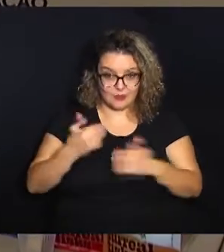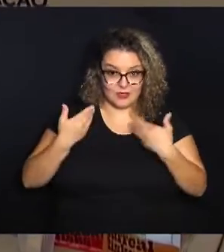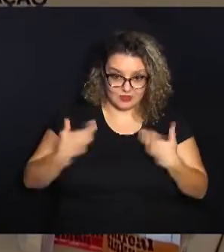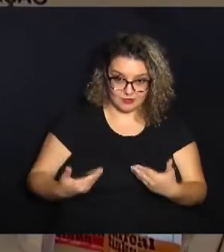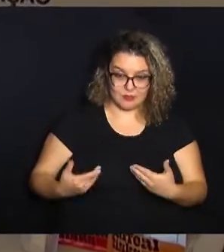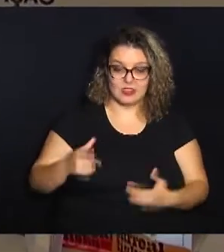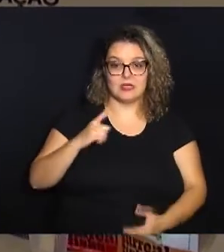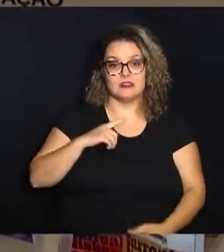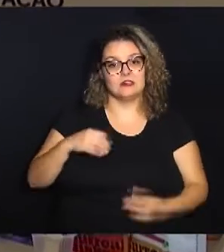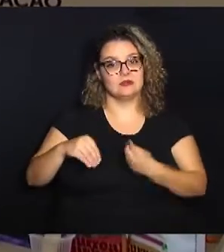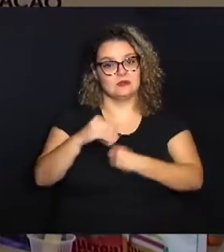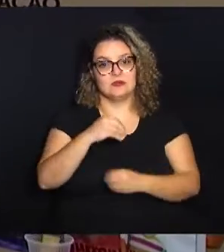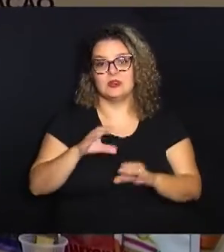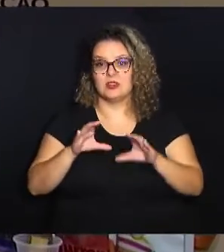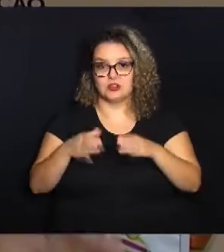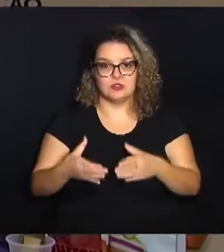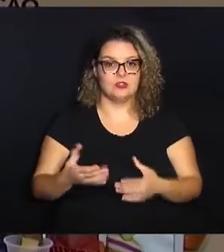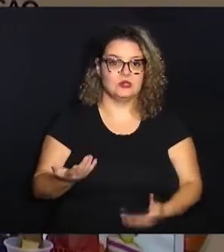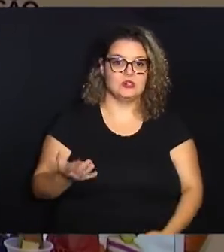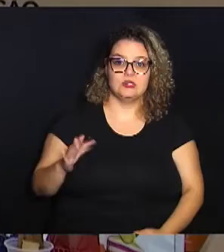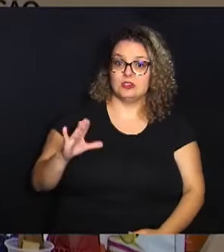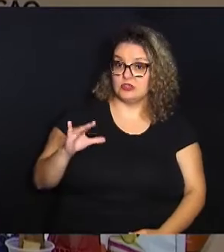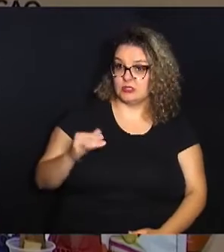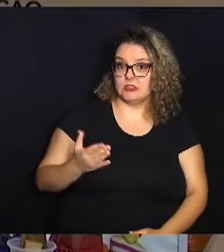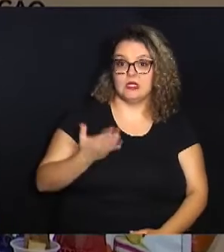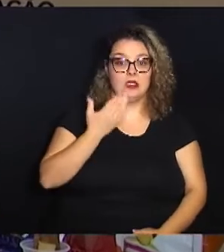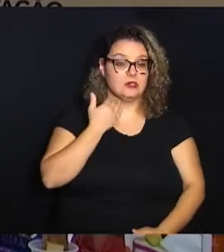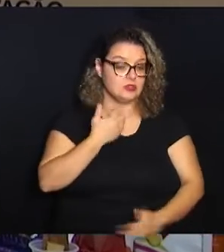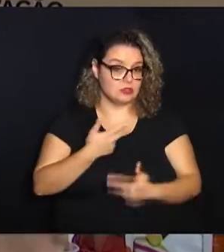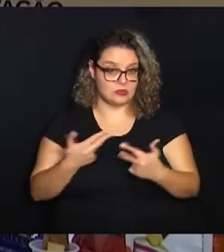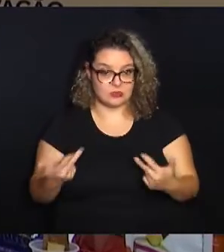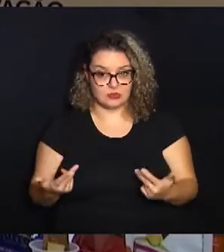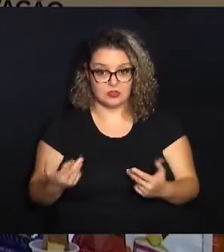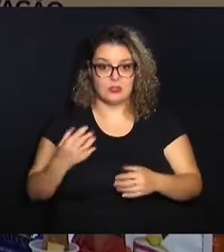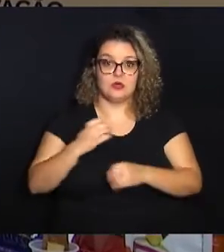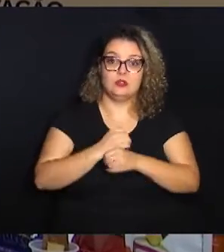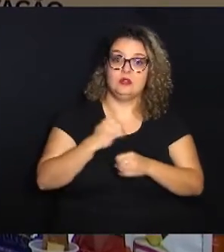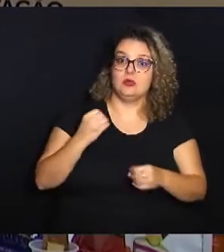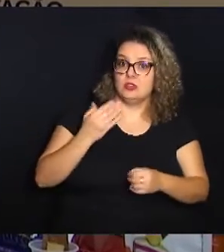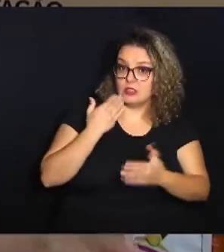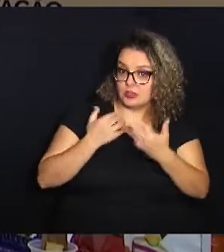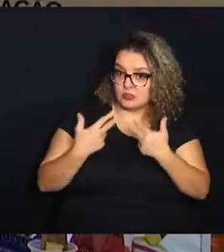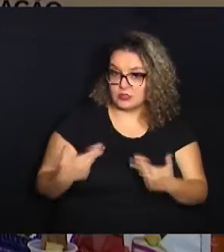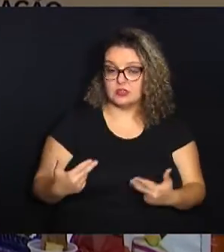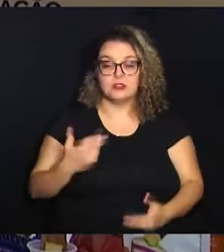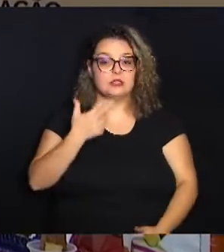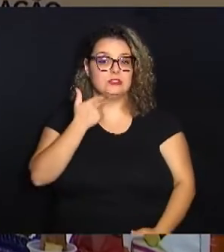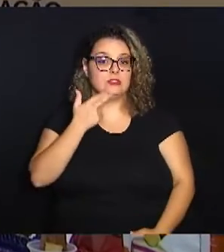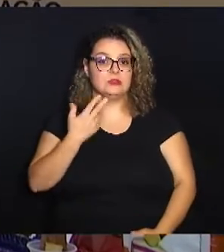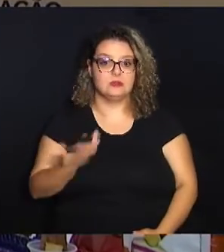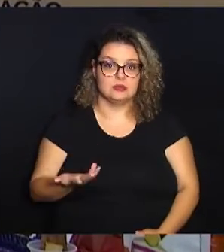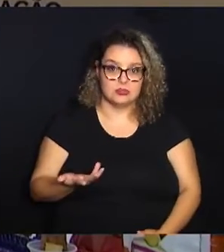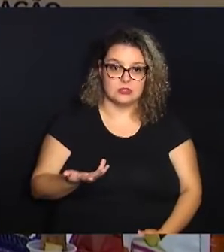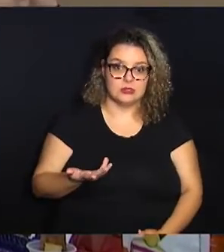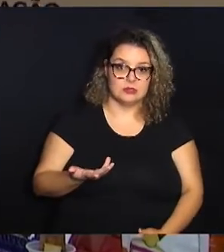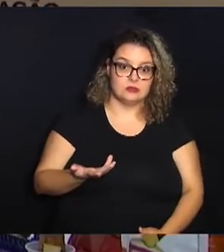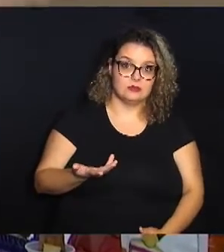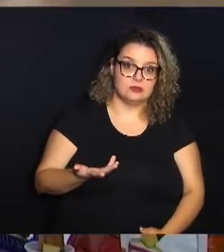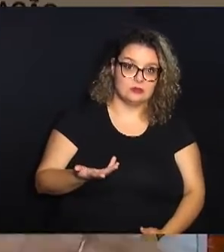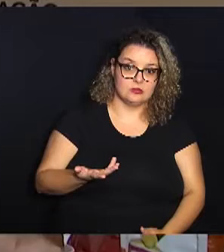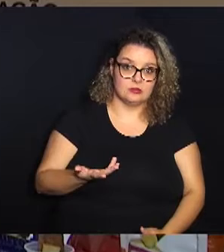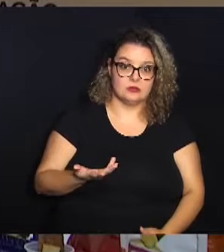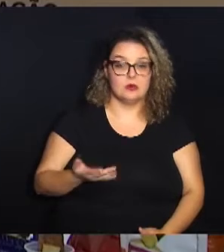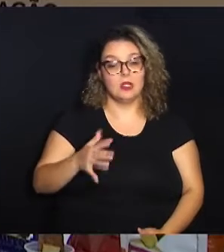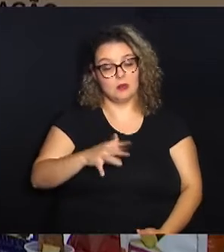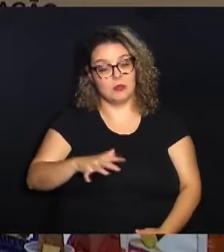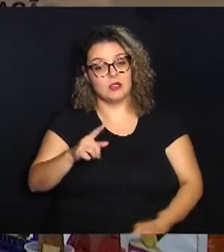a gente esteve envolvido na equipe desde cientista de alimentos, engenheiro de alimentos, nutricionistas, a parte